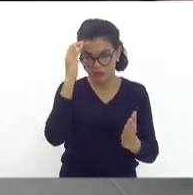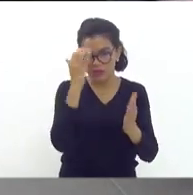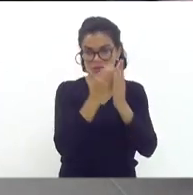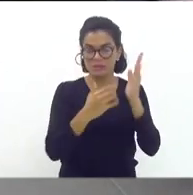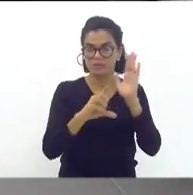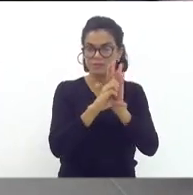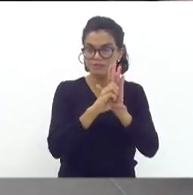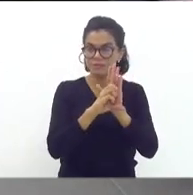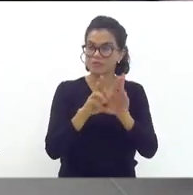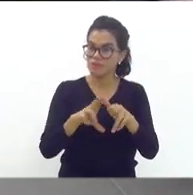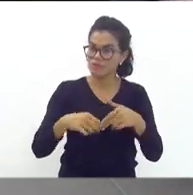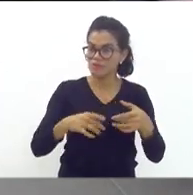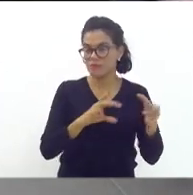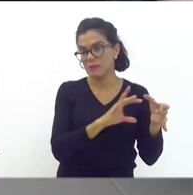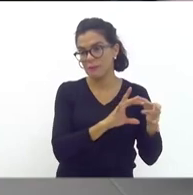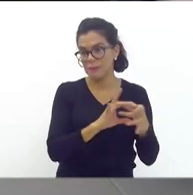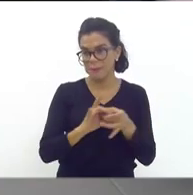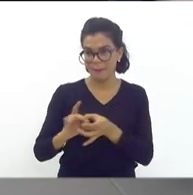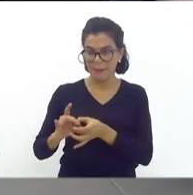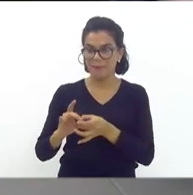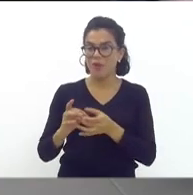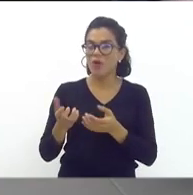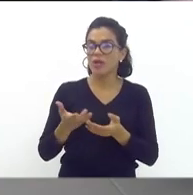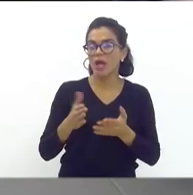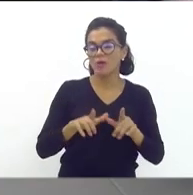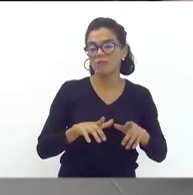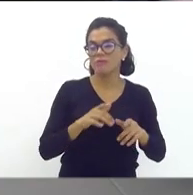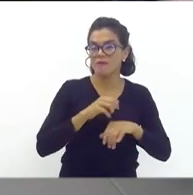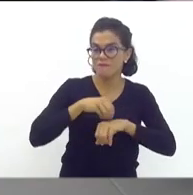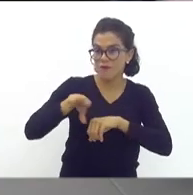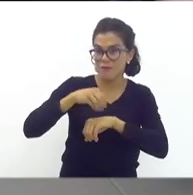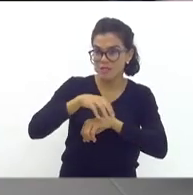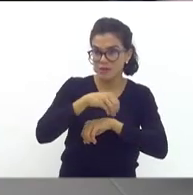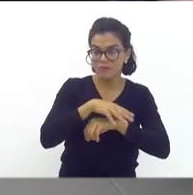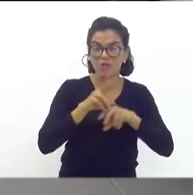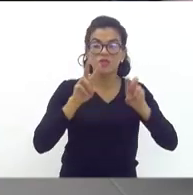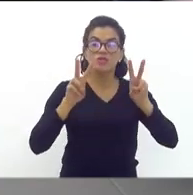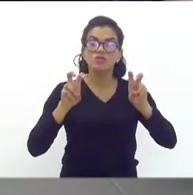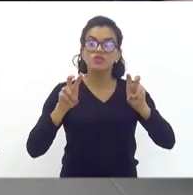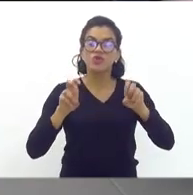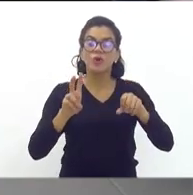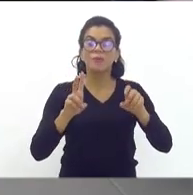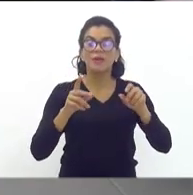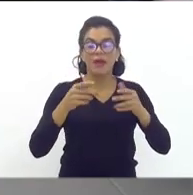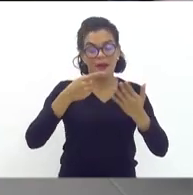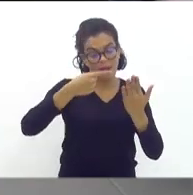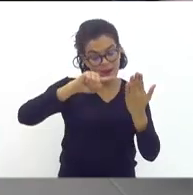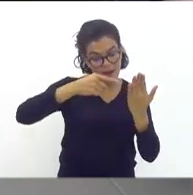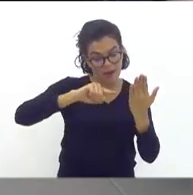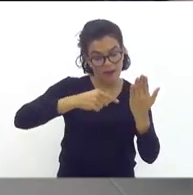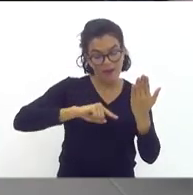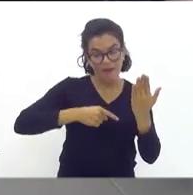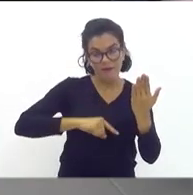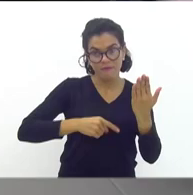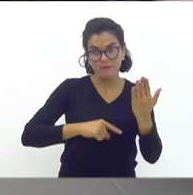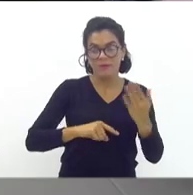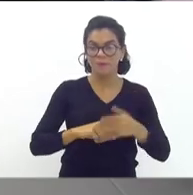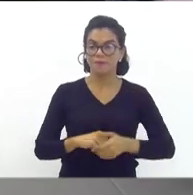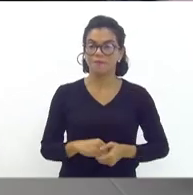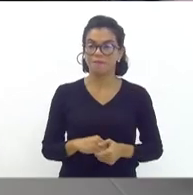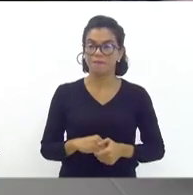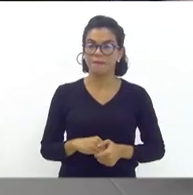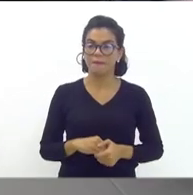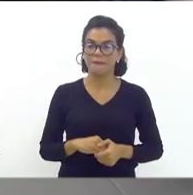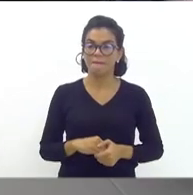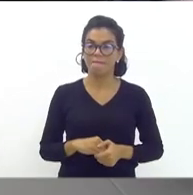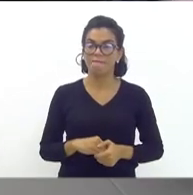com relação a esse segmento eu queria passar essas informações com relação às revisões que estão pendentes na agência